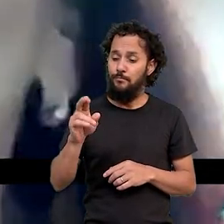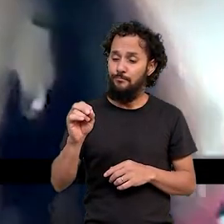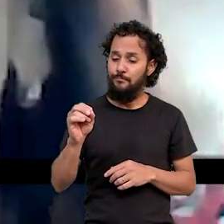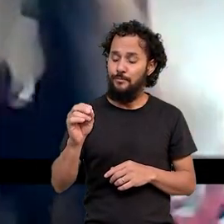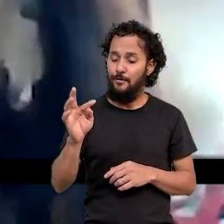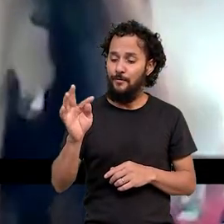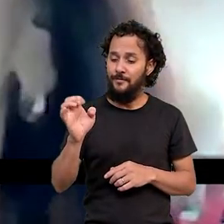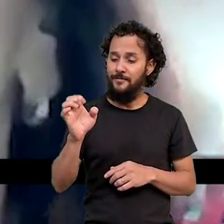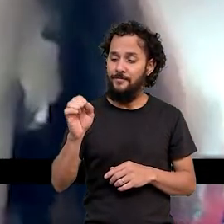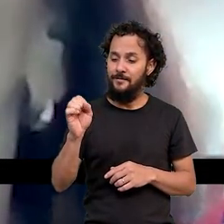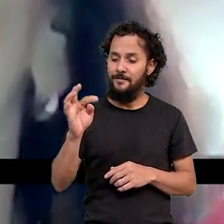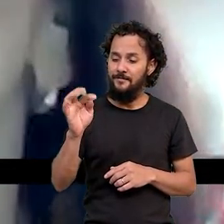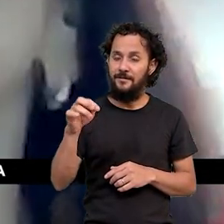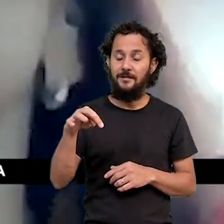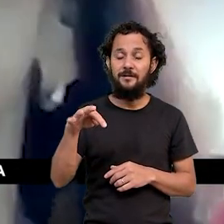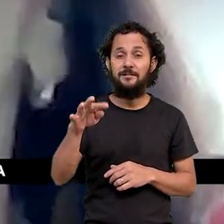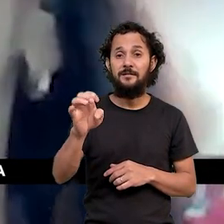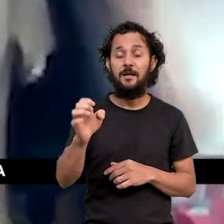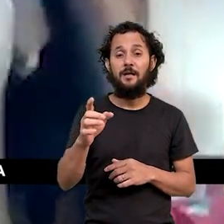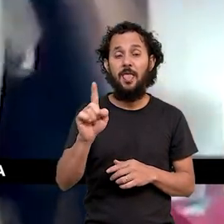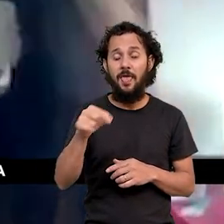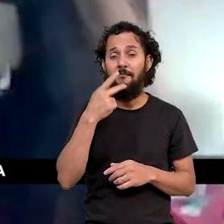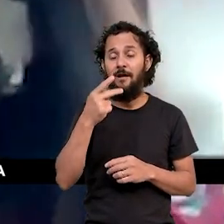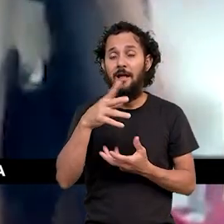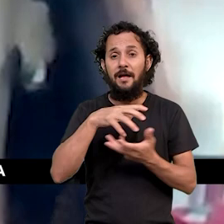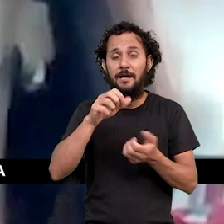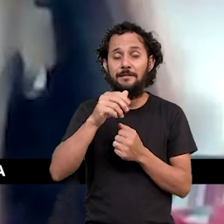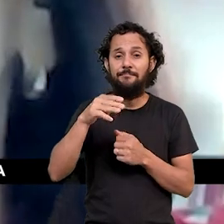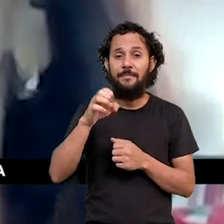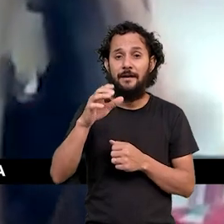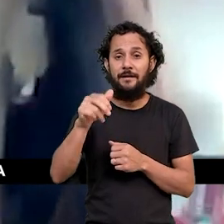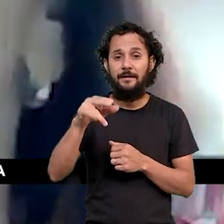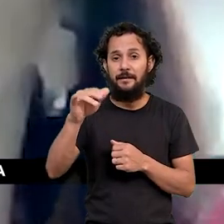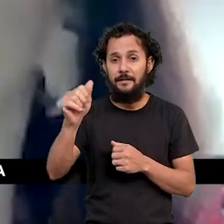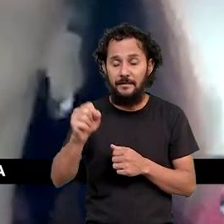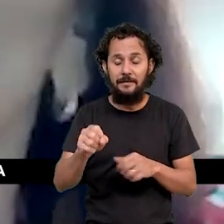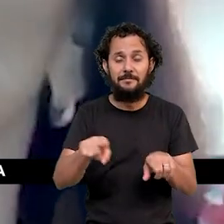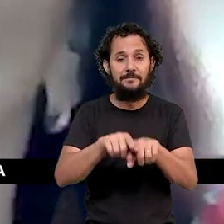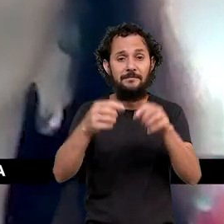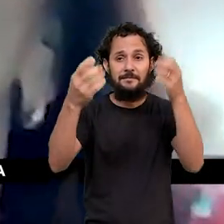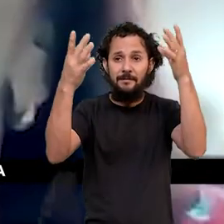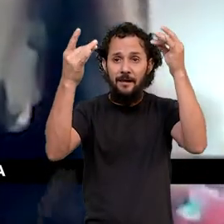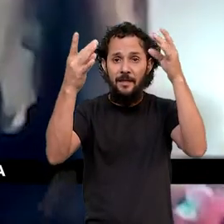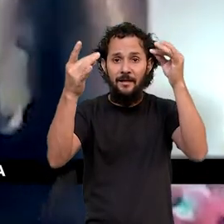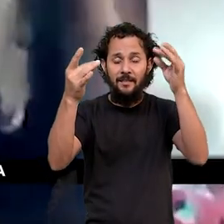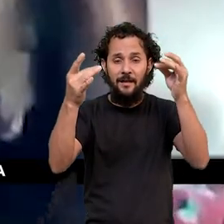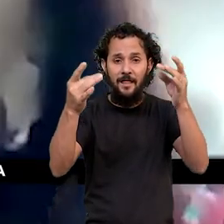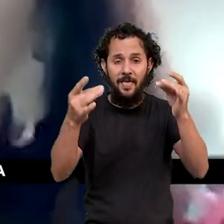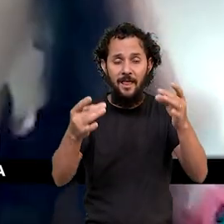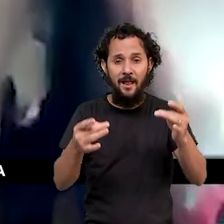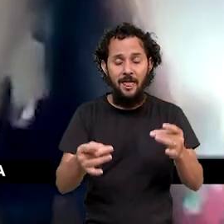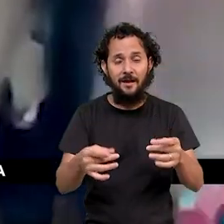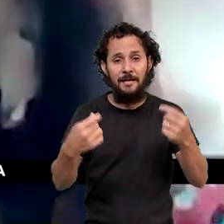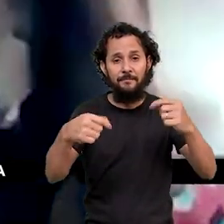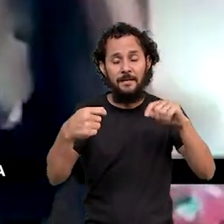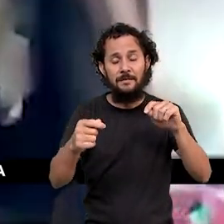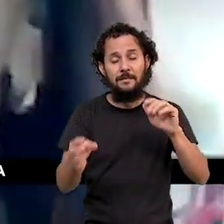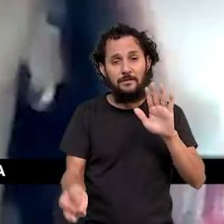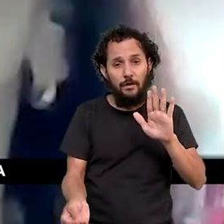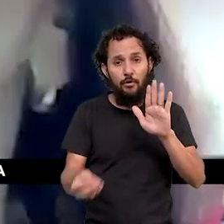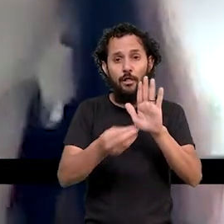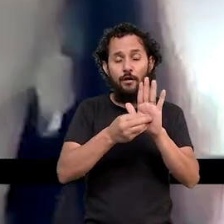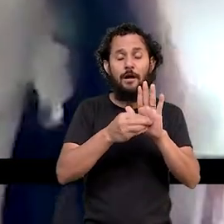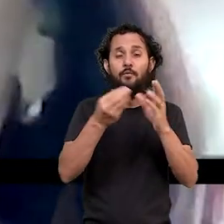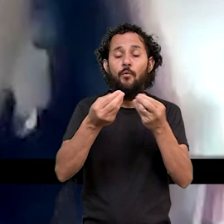Protestante, ele não poderia abrir mão disso, mas ele fala das artes mecânicas, ele vai trazendo todos os pontos que devem